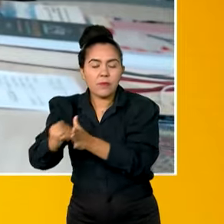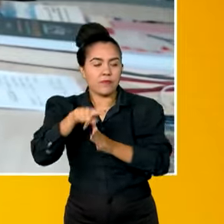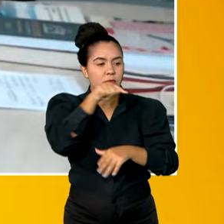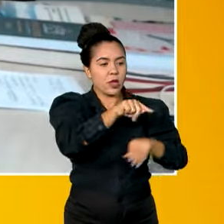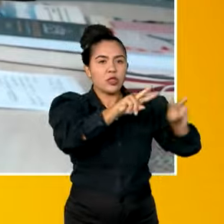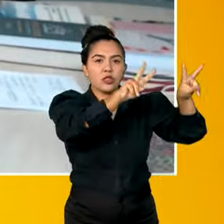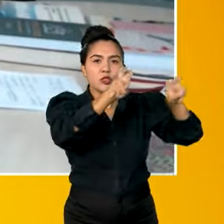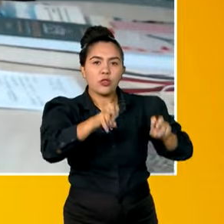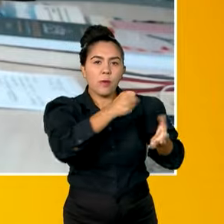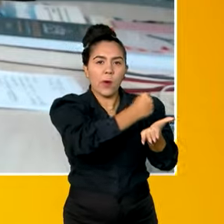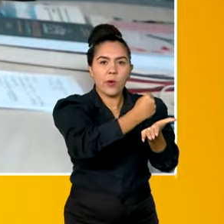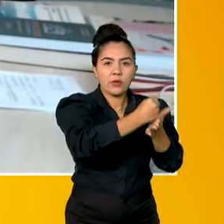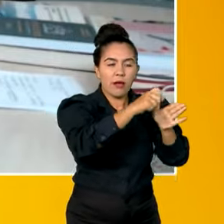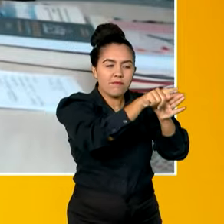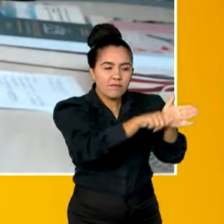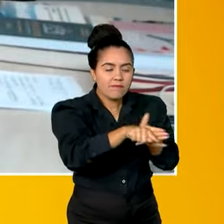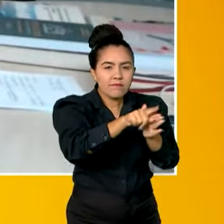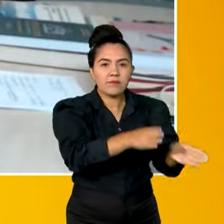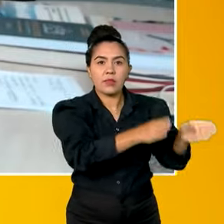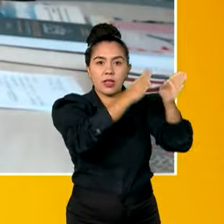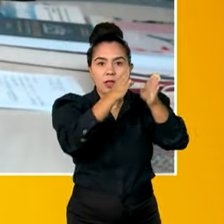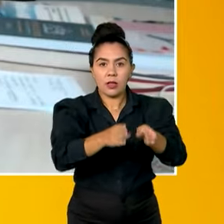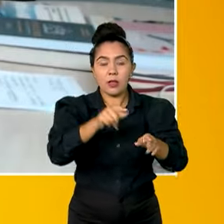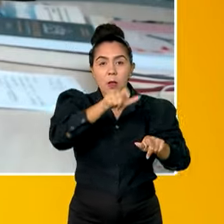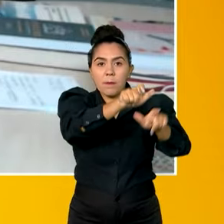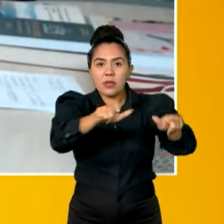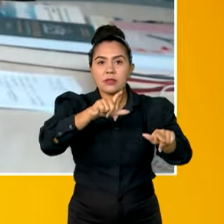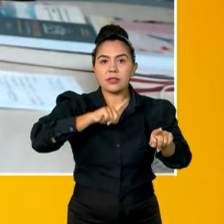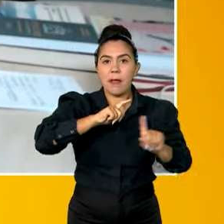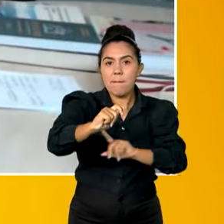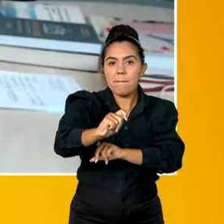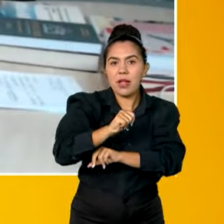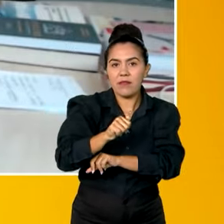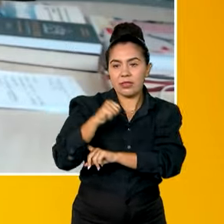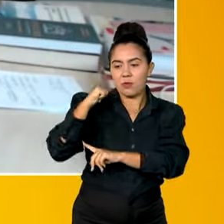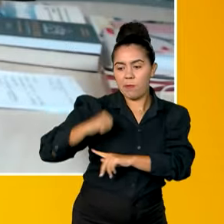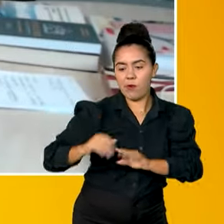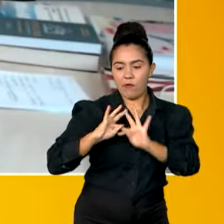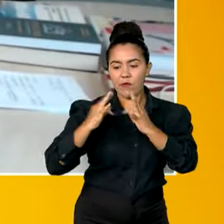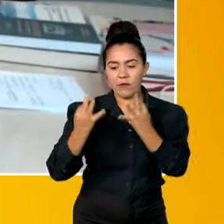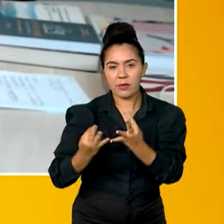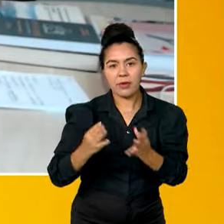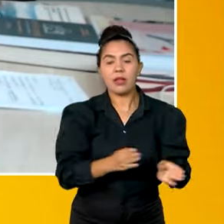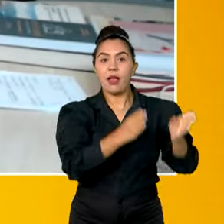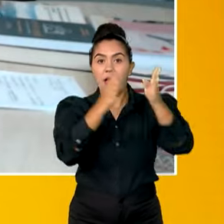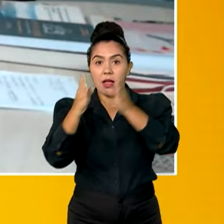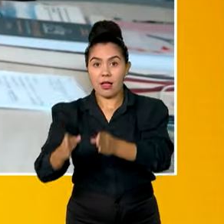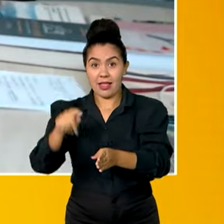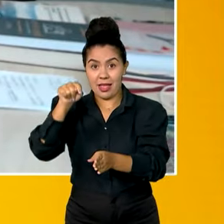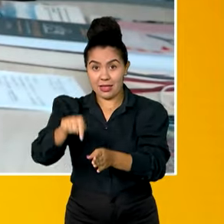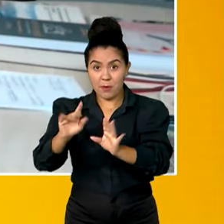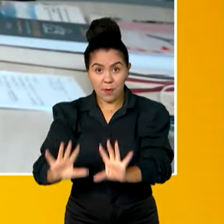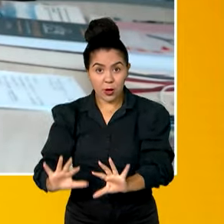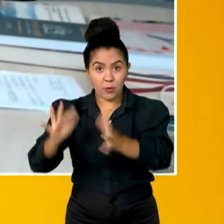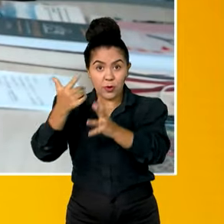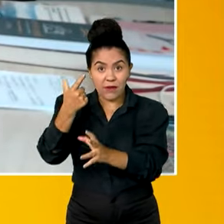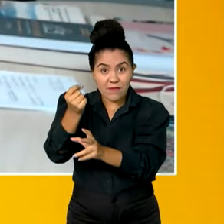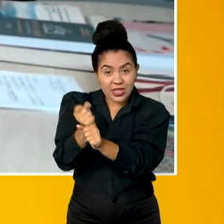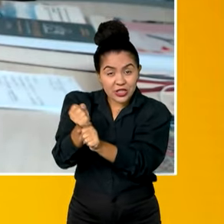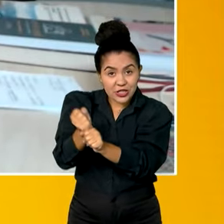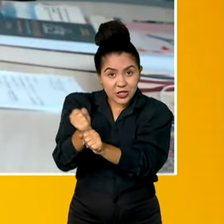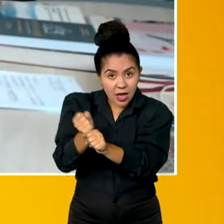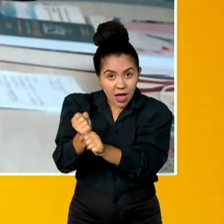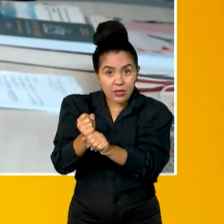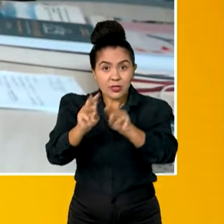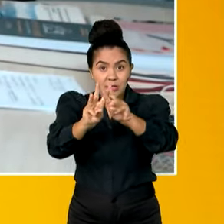do novo Bolsa Família, beneficiários do Auxílio Reconstrução. E agora, para celebrar os 20 anos do Portal da